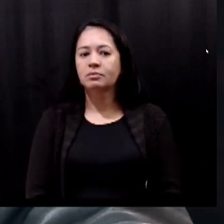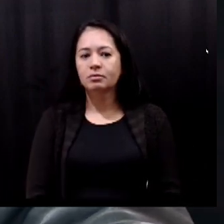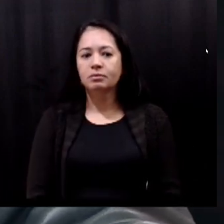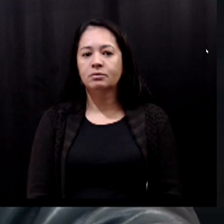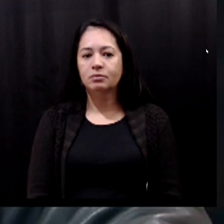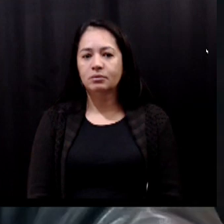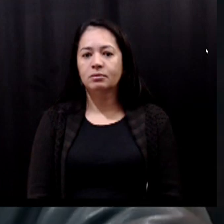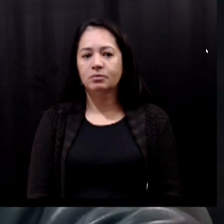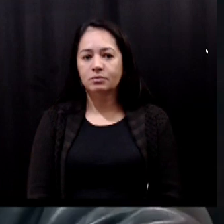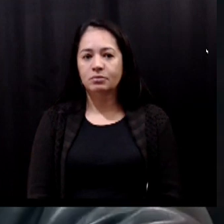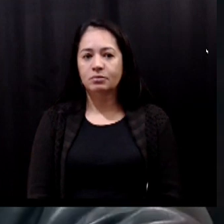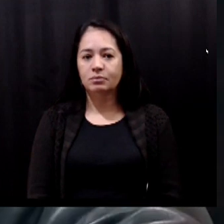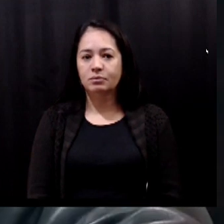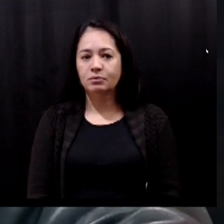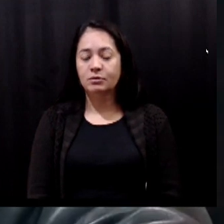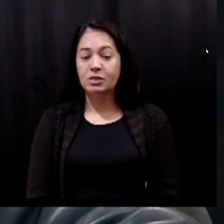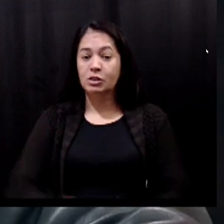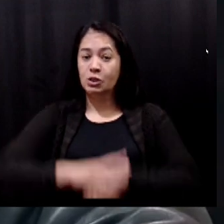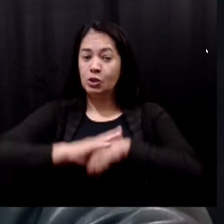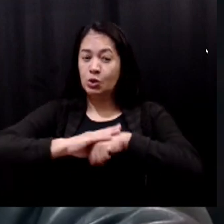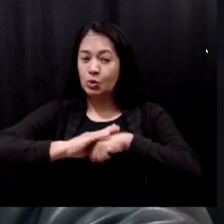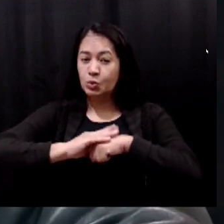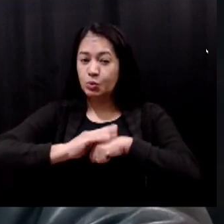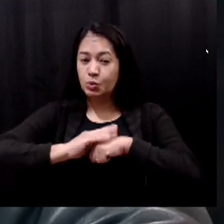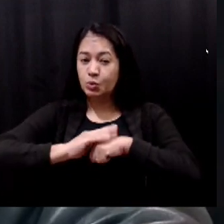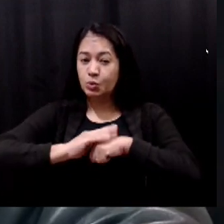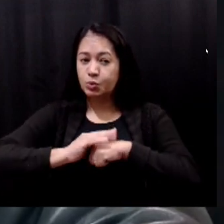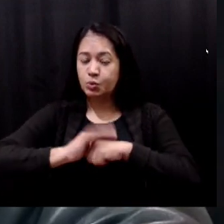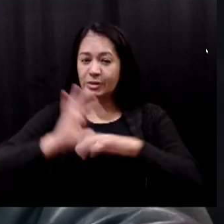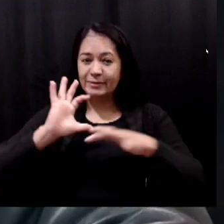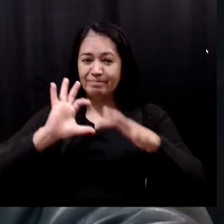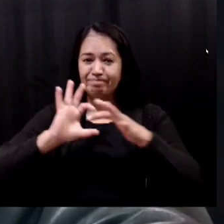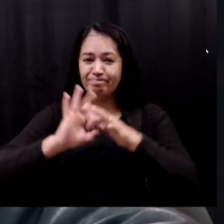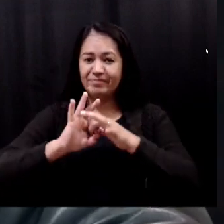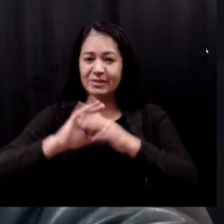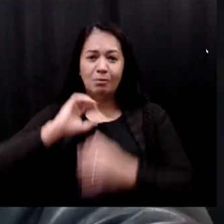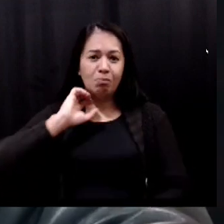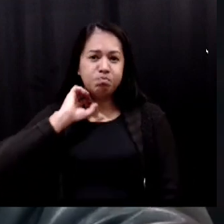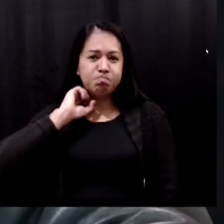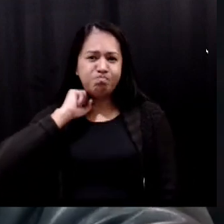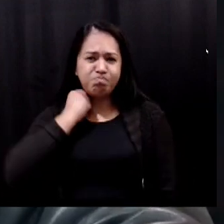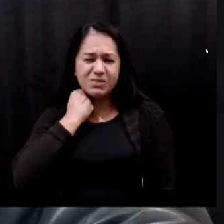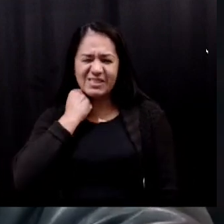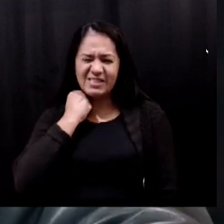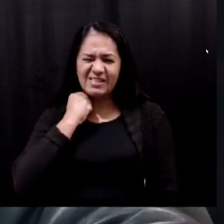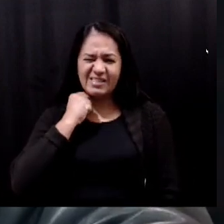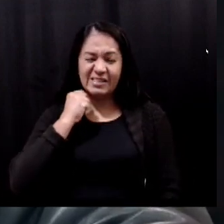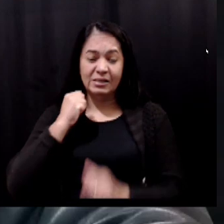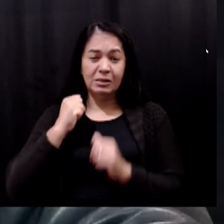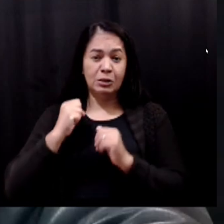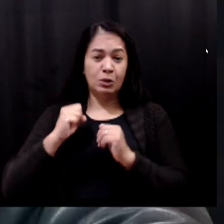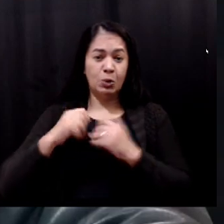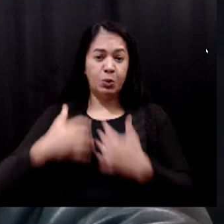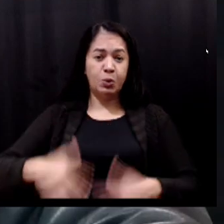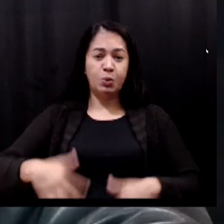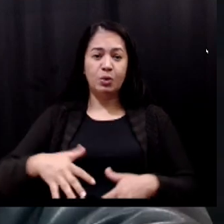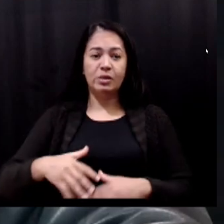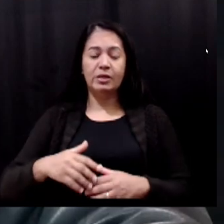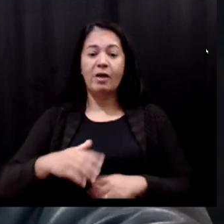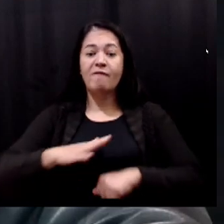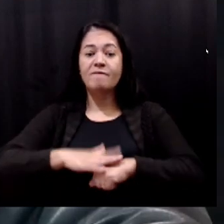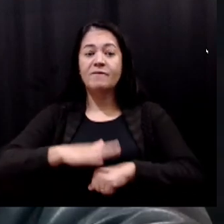uma patologia ligada a um estresse extremo, né, que produz